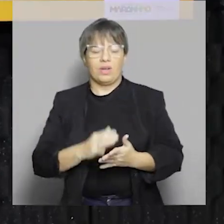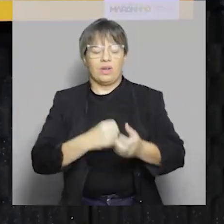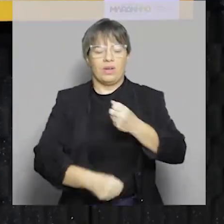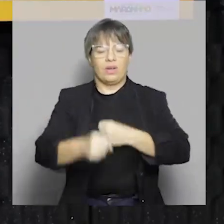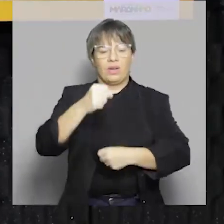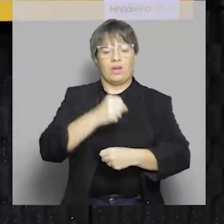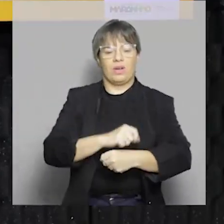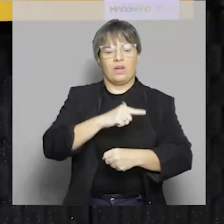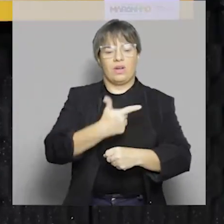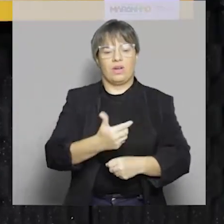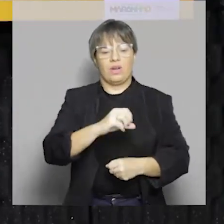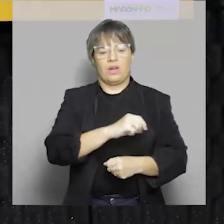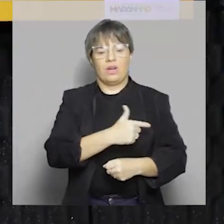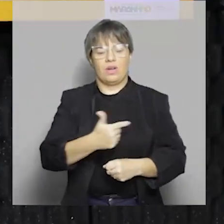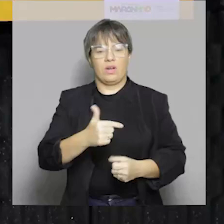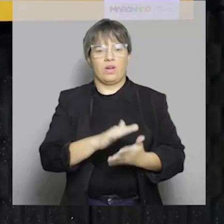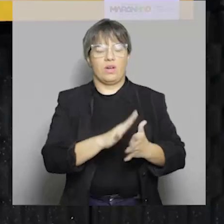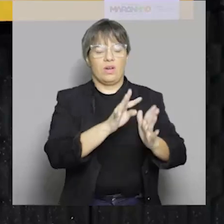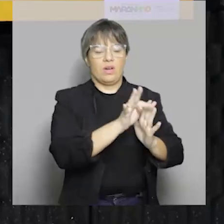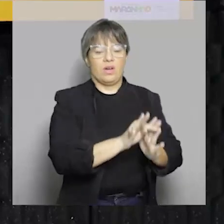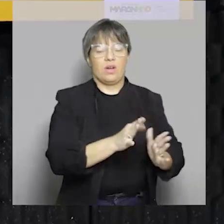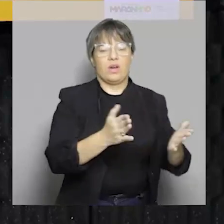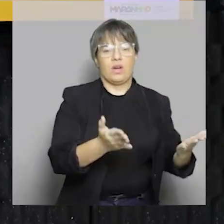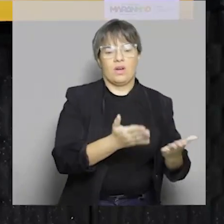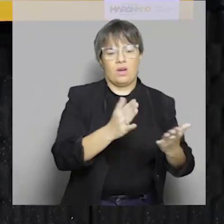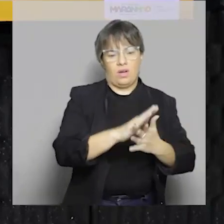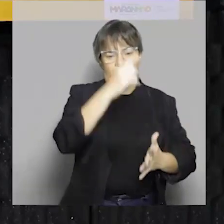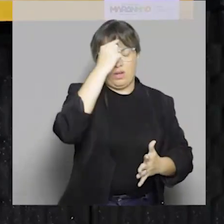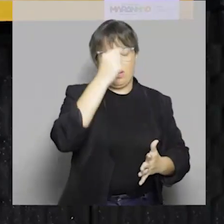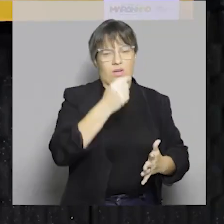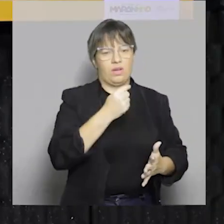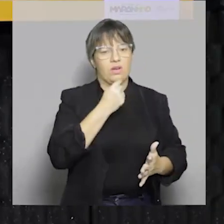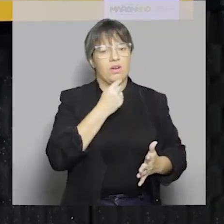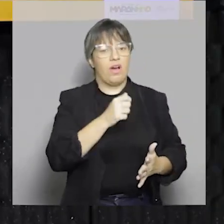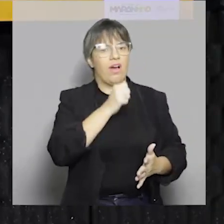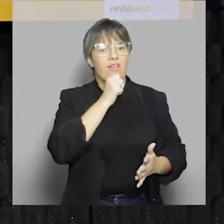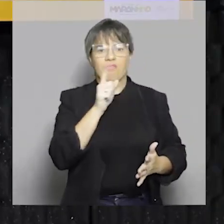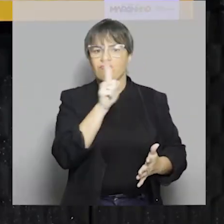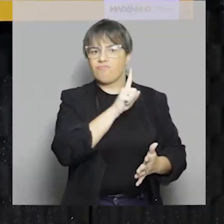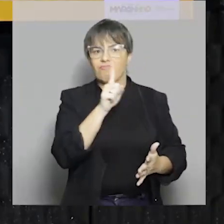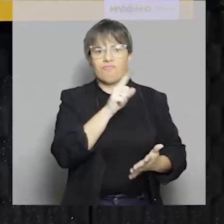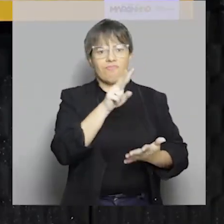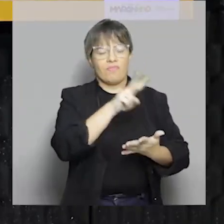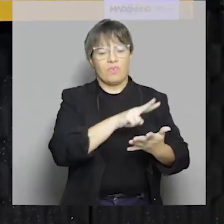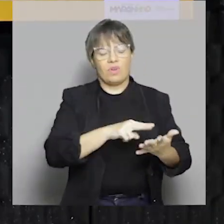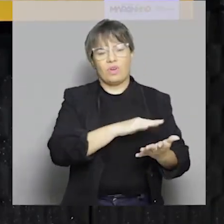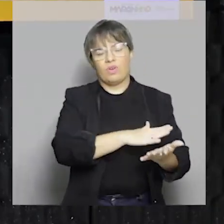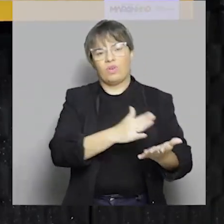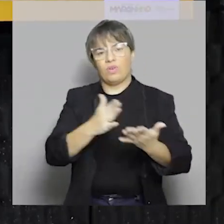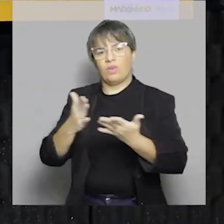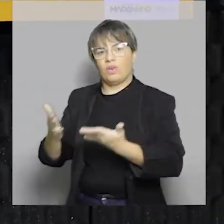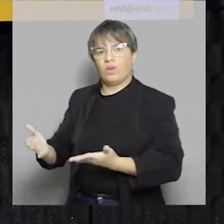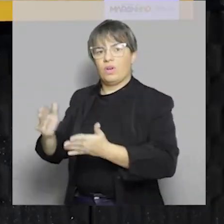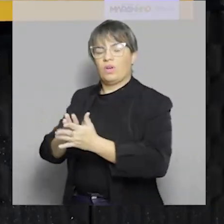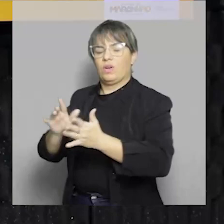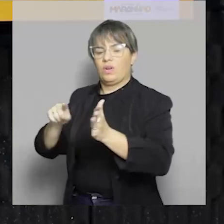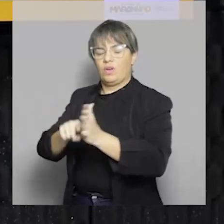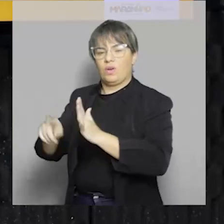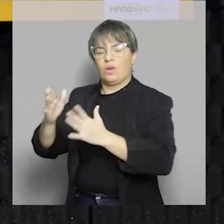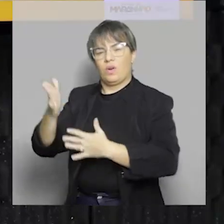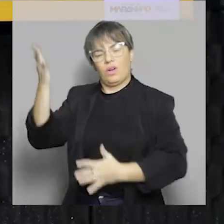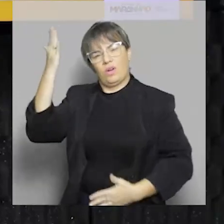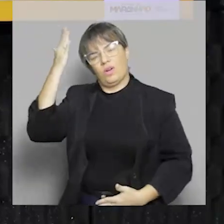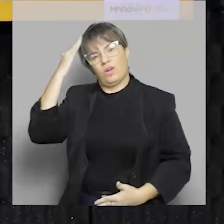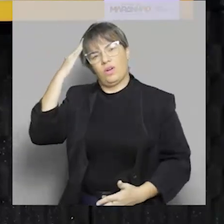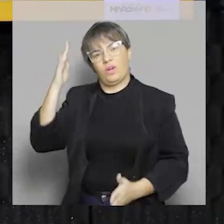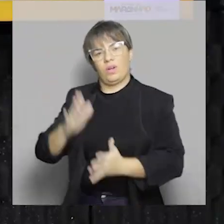texto motivador a partir de imagens. Eu ainda não vou ler essas imagens com você, eu quero ir logo para o comando. Entender, de fato,